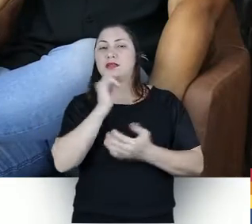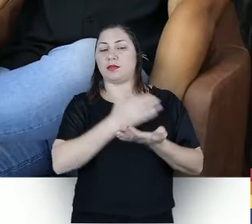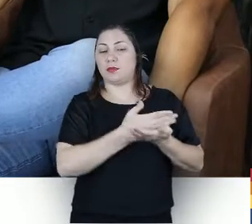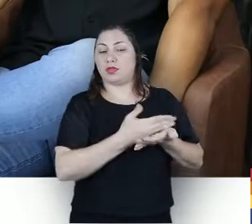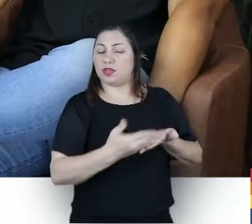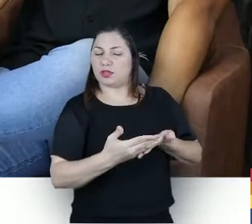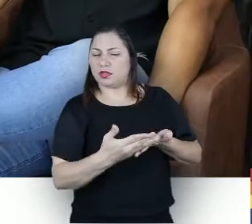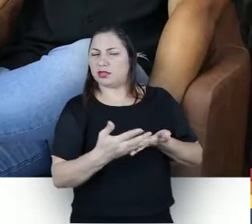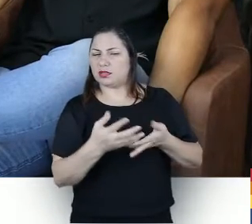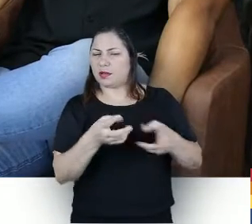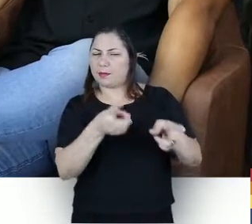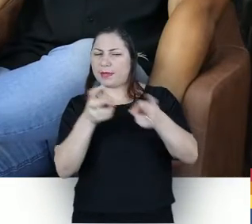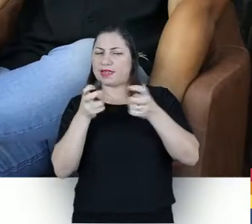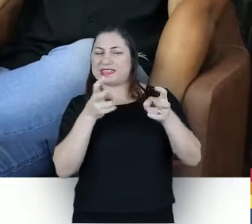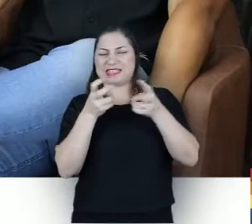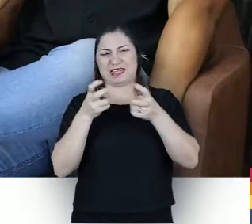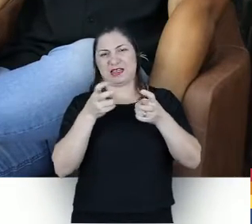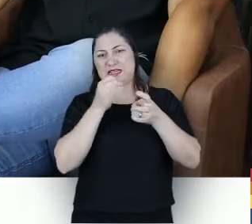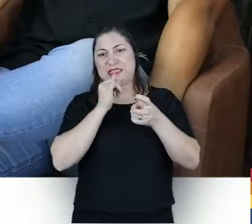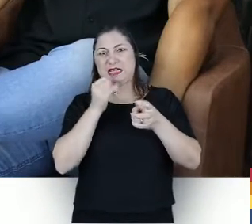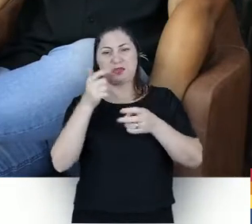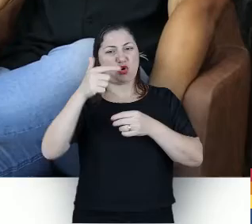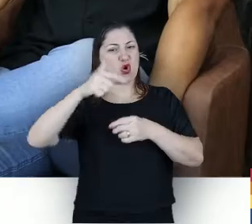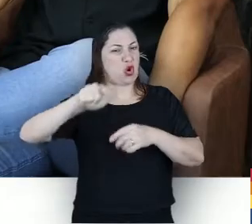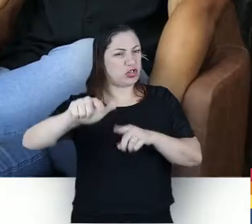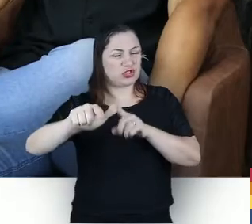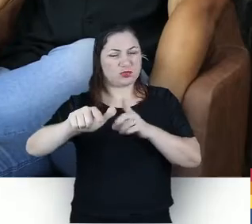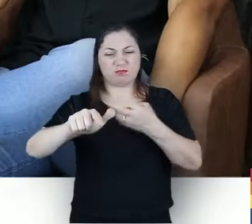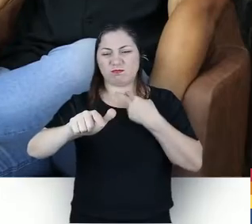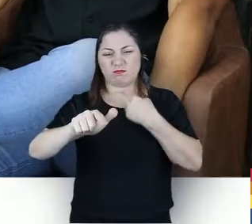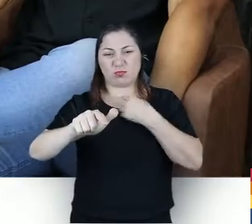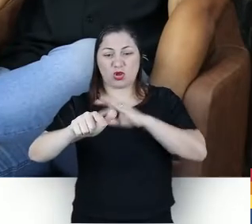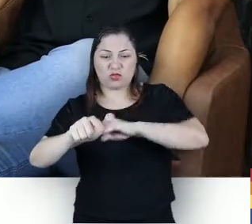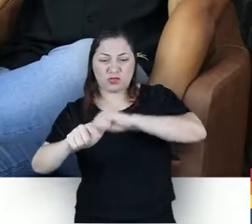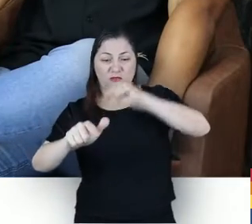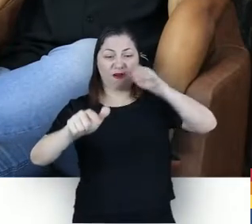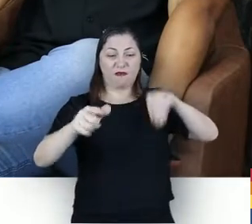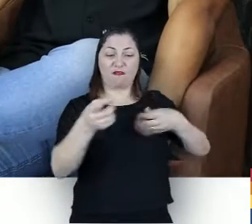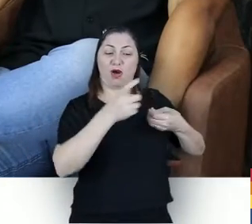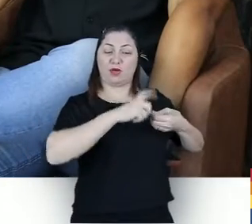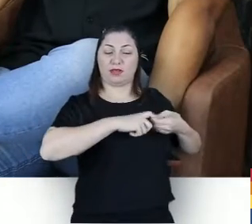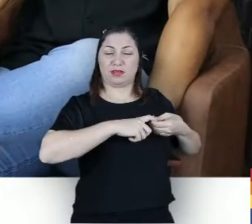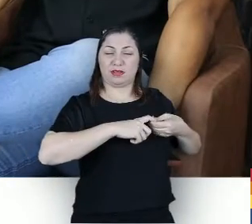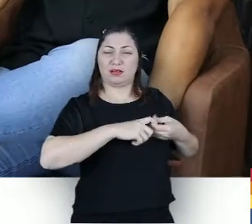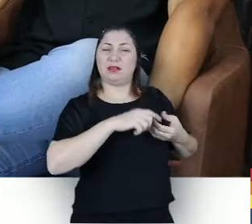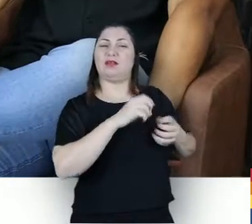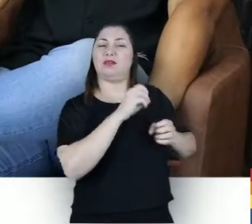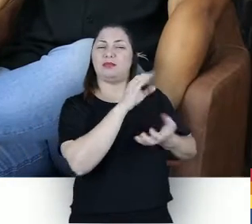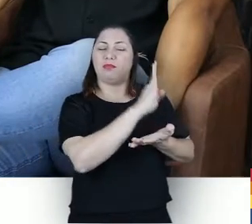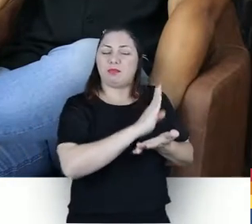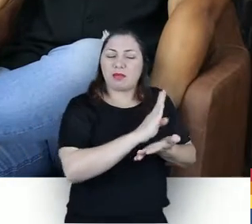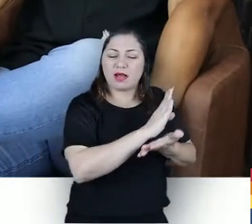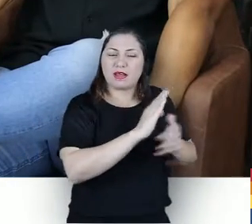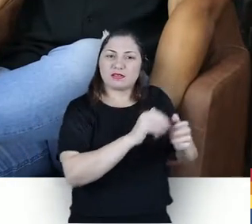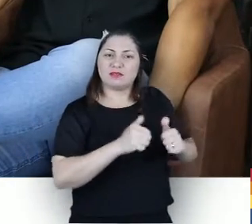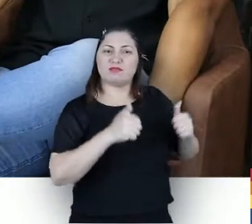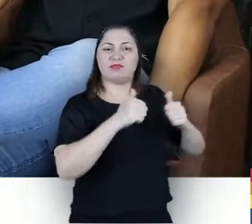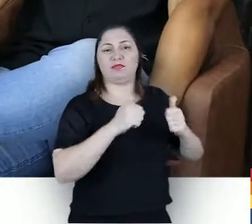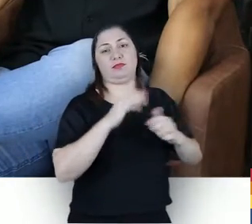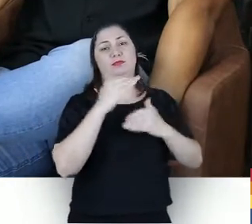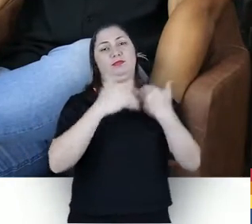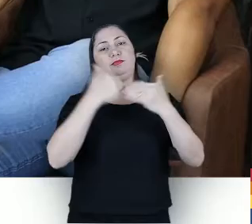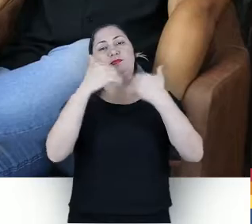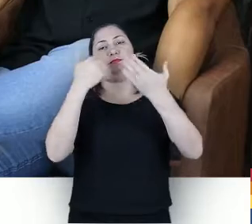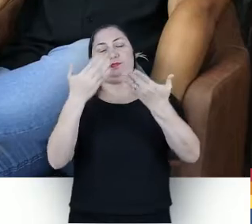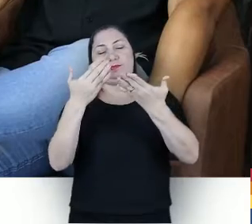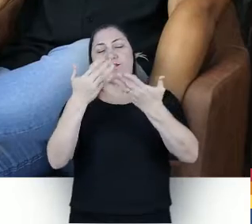letivo, entender quais são as fragilidades daquela turma, que conteúdos eu devo priorizar. E aí, isso que eu disse, à medida